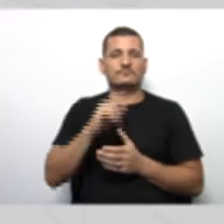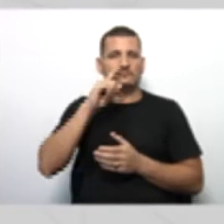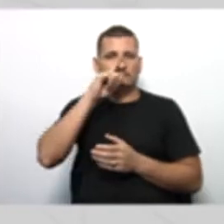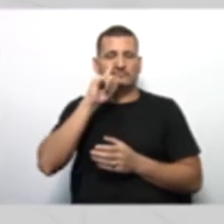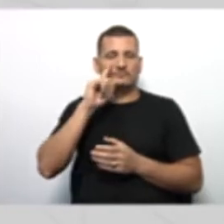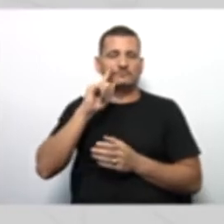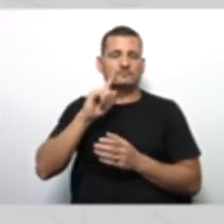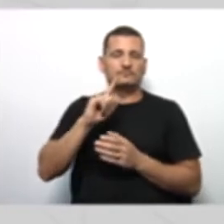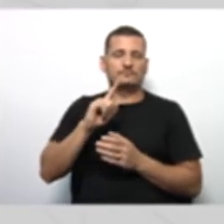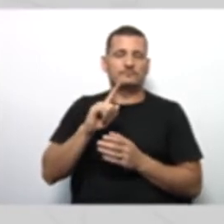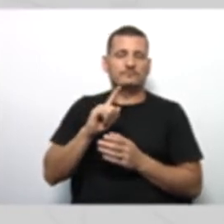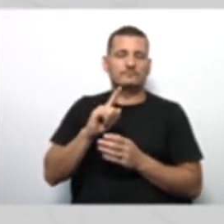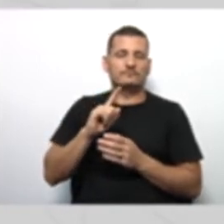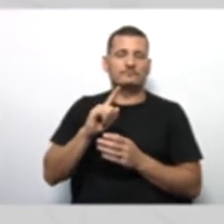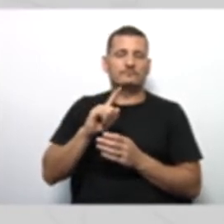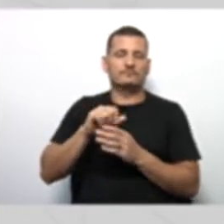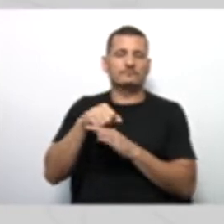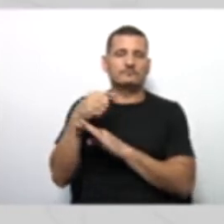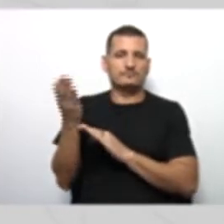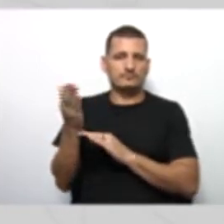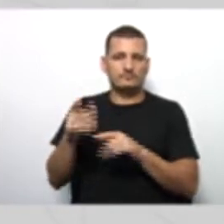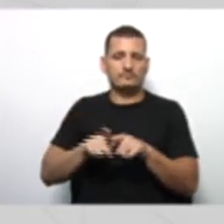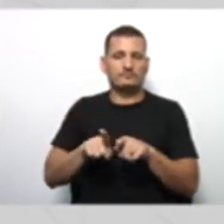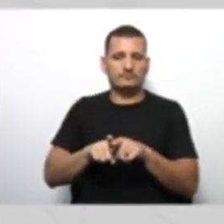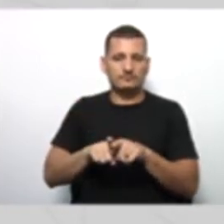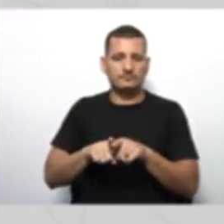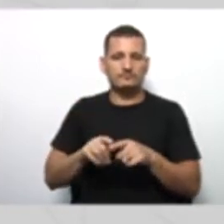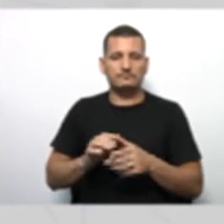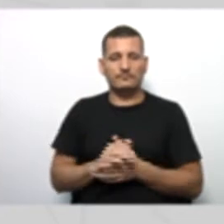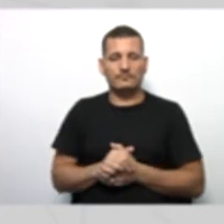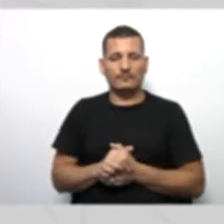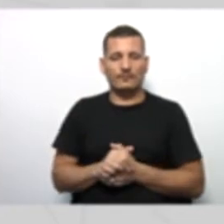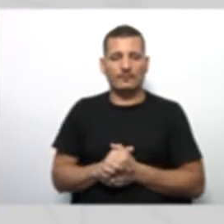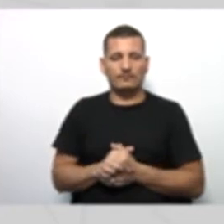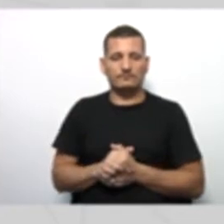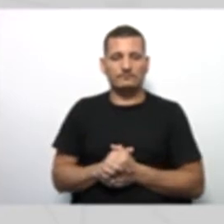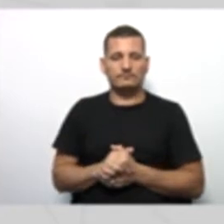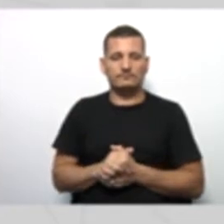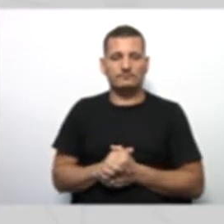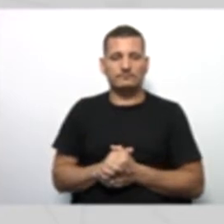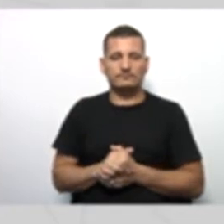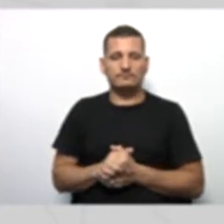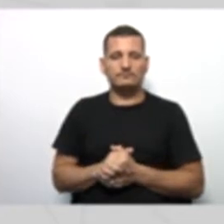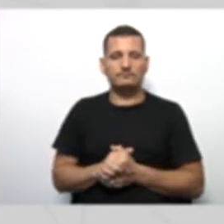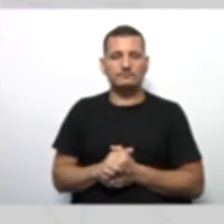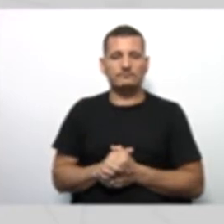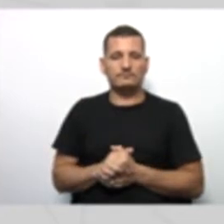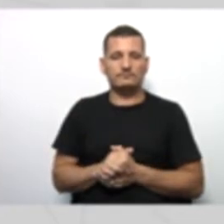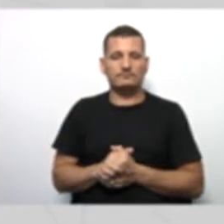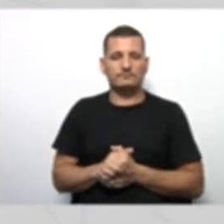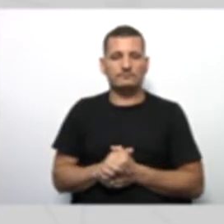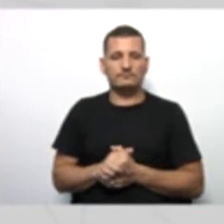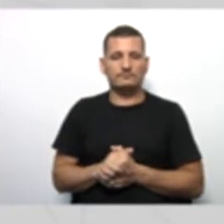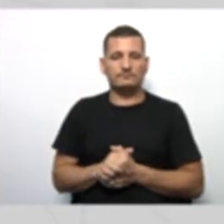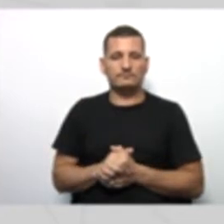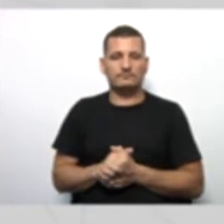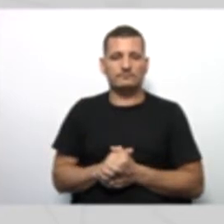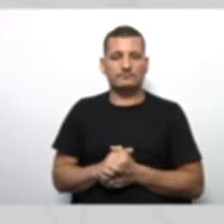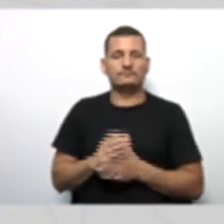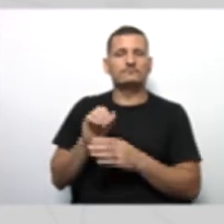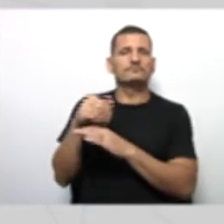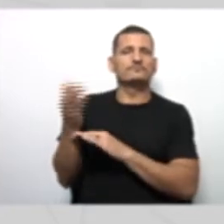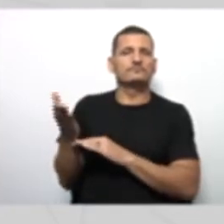De cronograma, esses aí são em relação às datas que a gente tem estimado, quando a gente vai verificar, vai fazer lá o